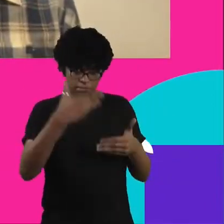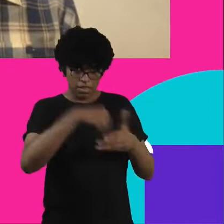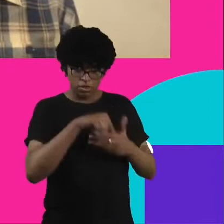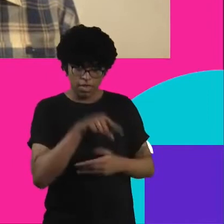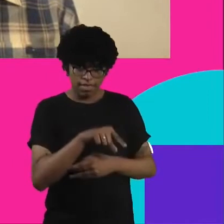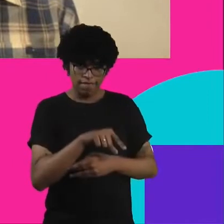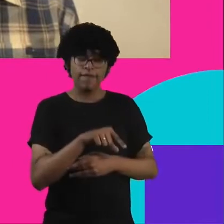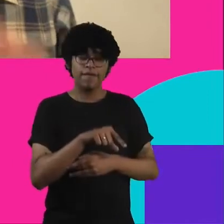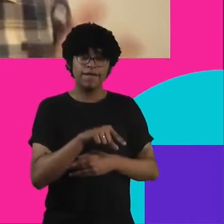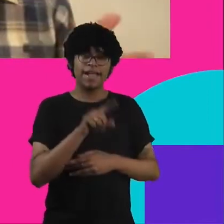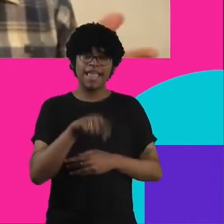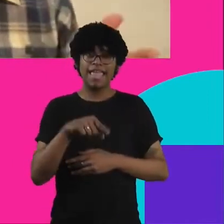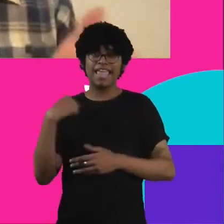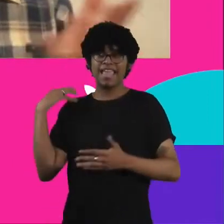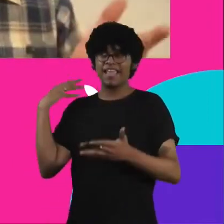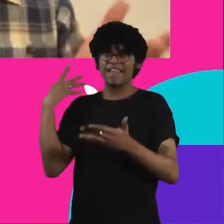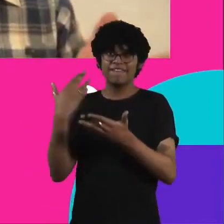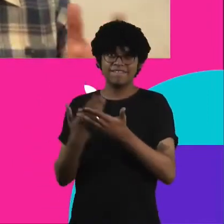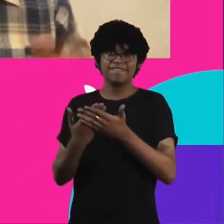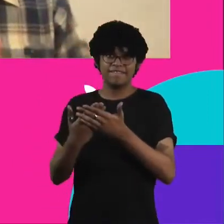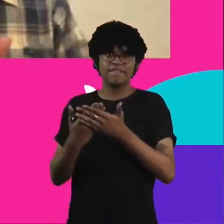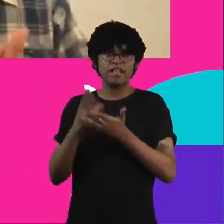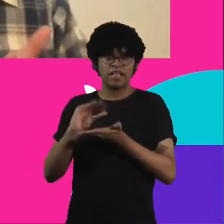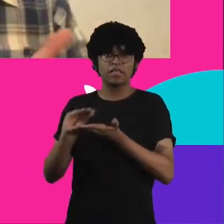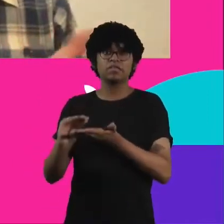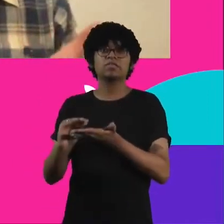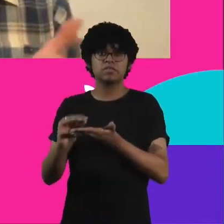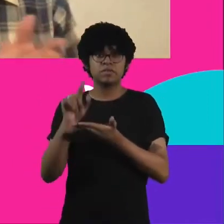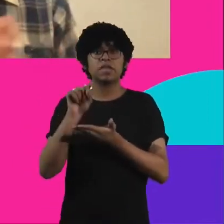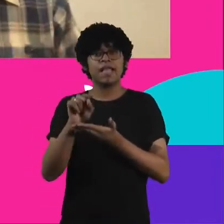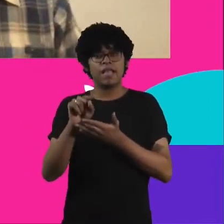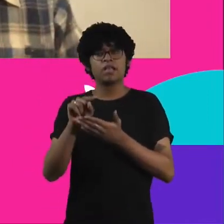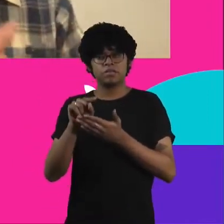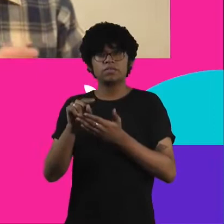E o projeto no qual estou trabalhando vem da minha época na DataKind.